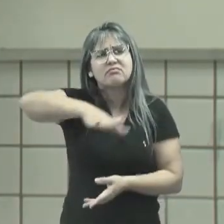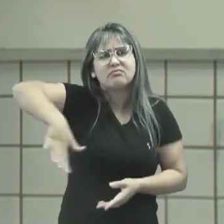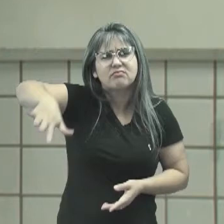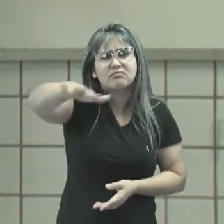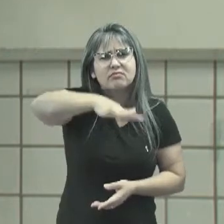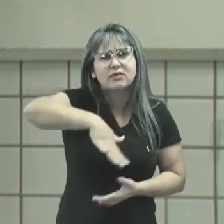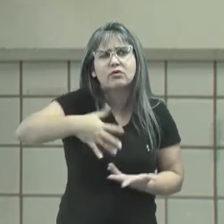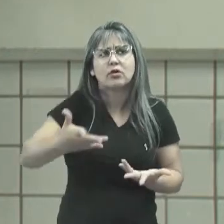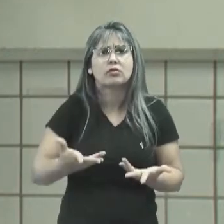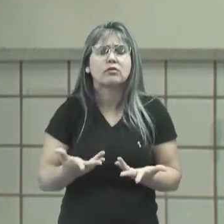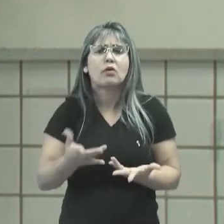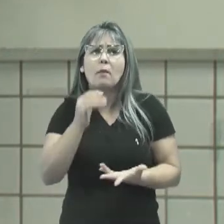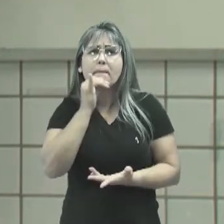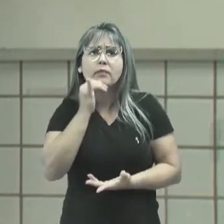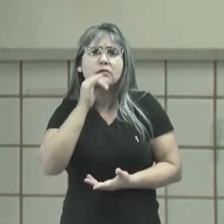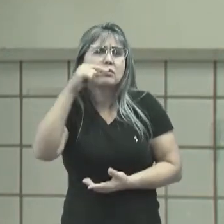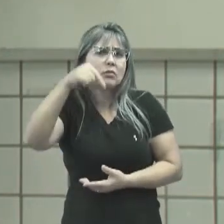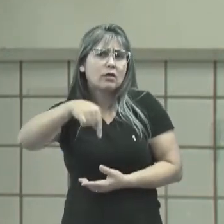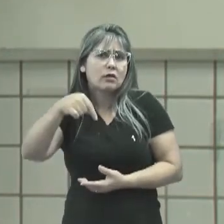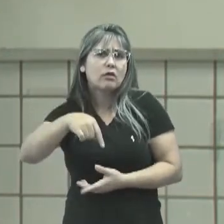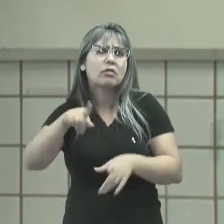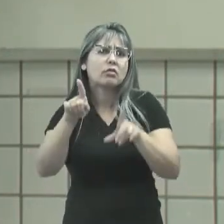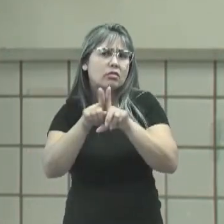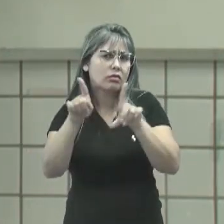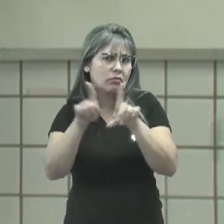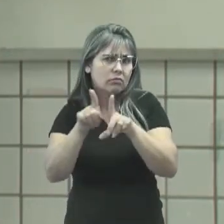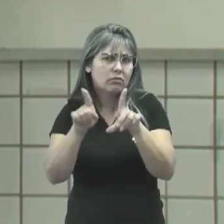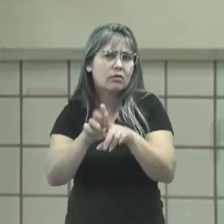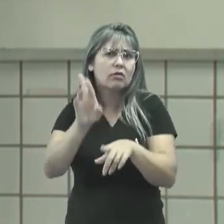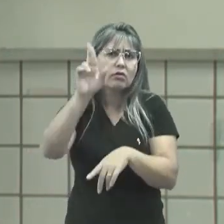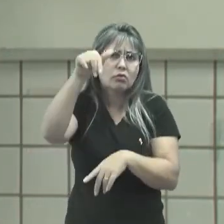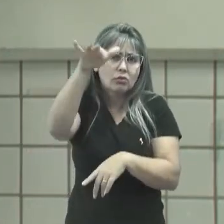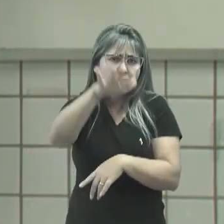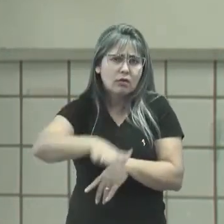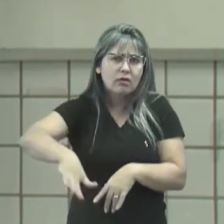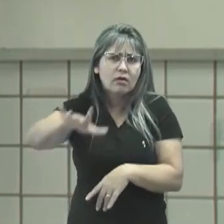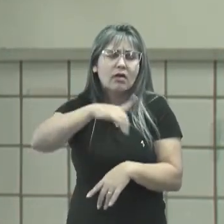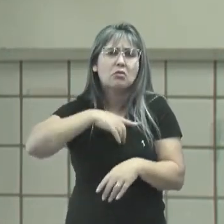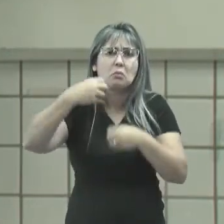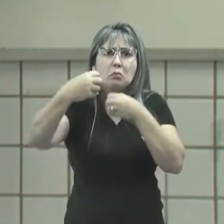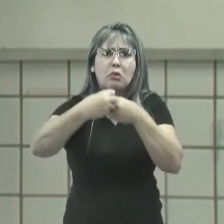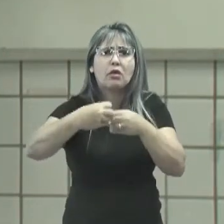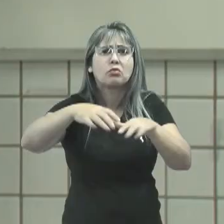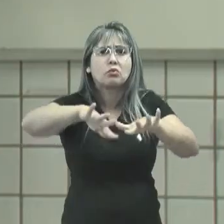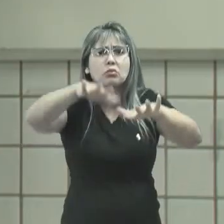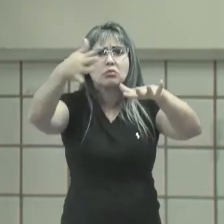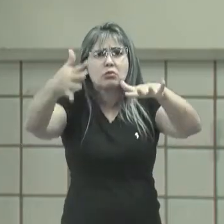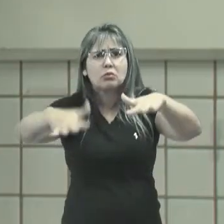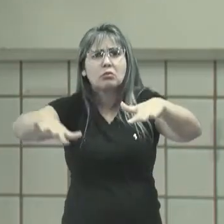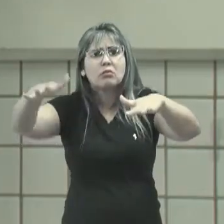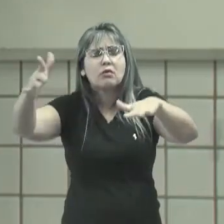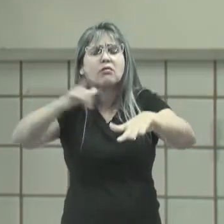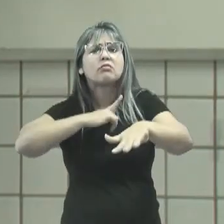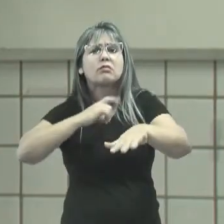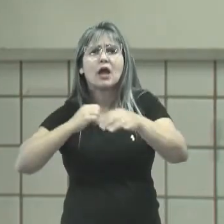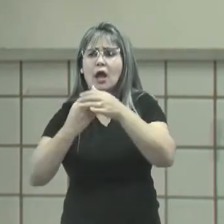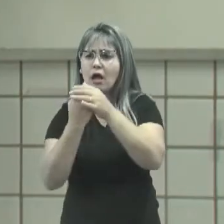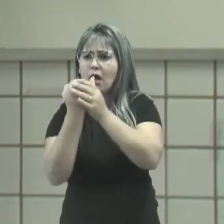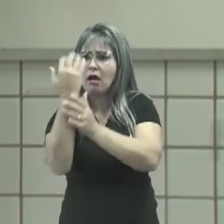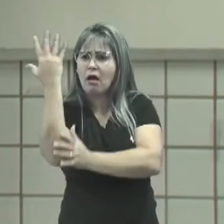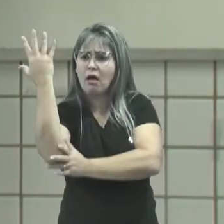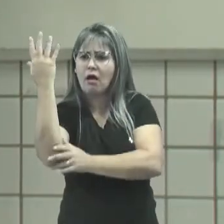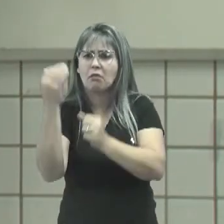né? Então, perceba aqui a região toda verdinha, praticamente, alguns pontinhos cinza. Compare